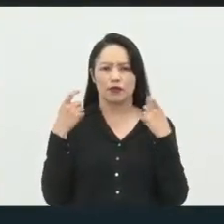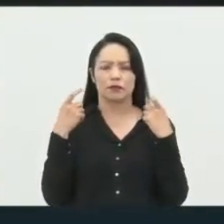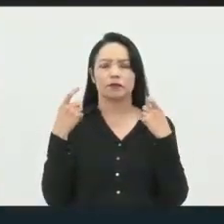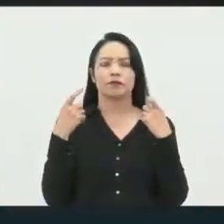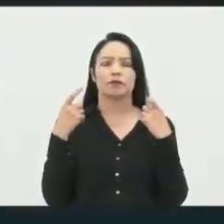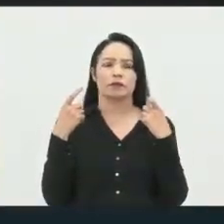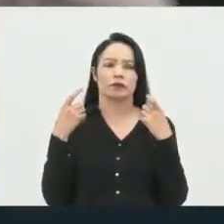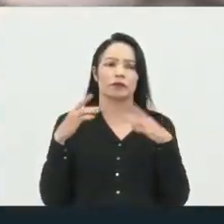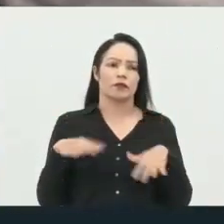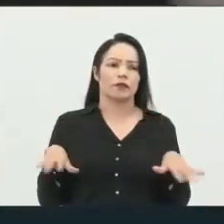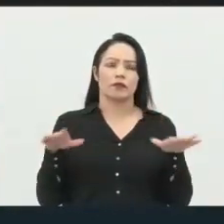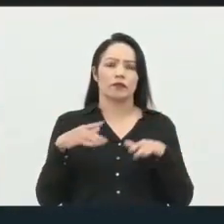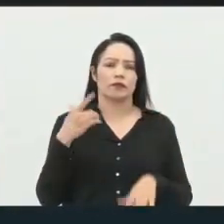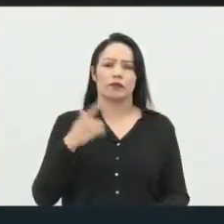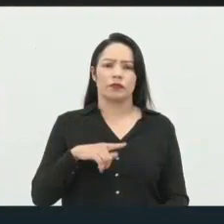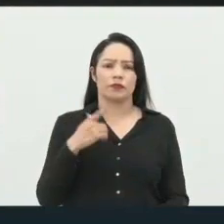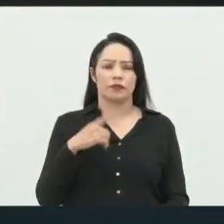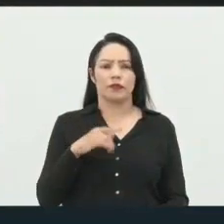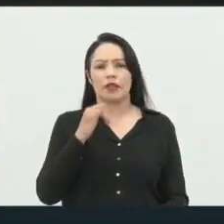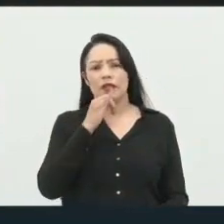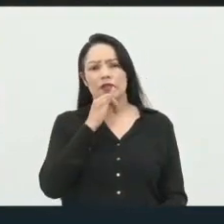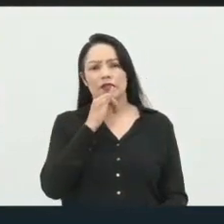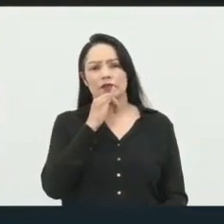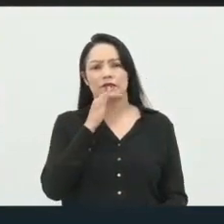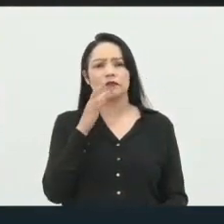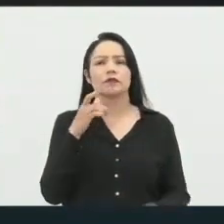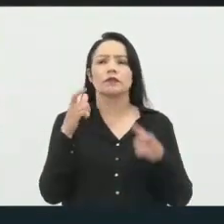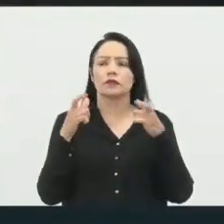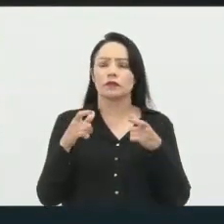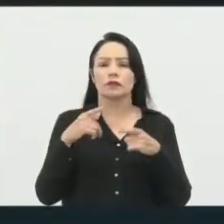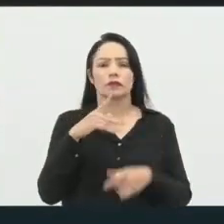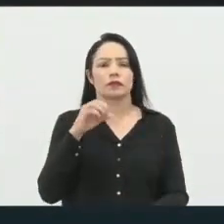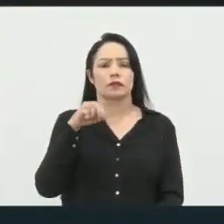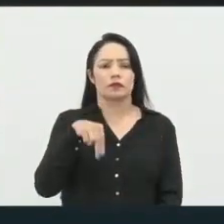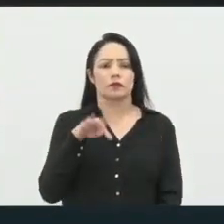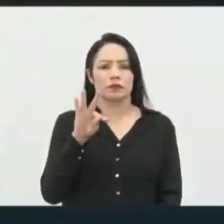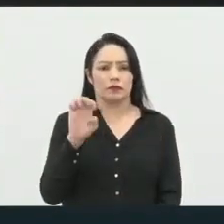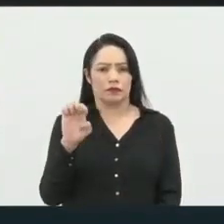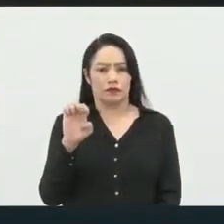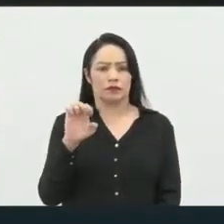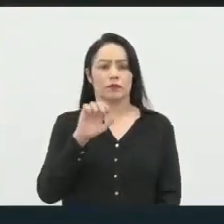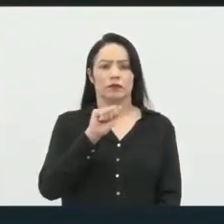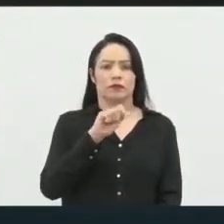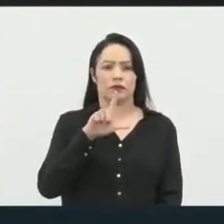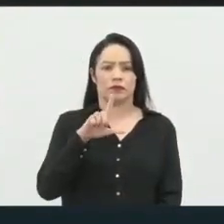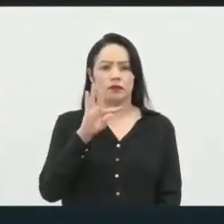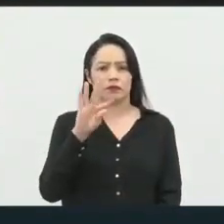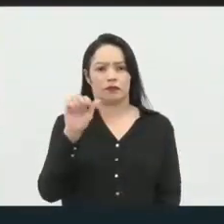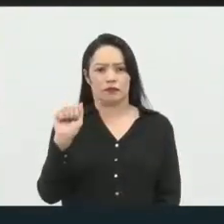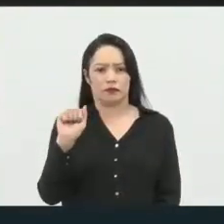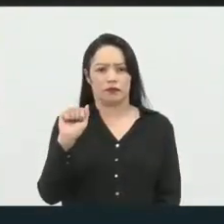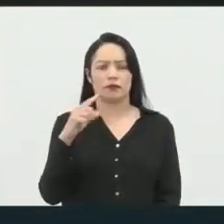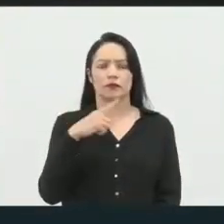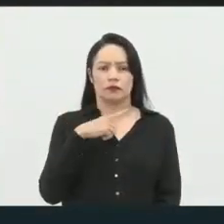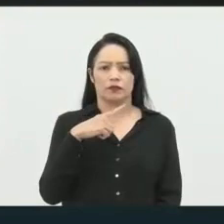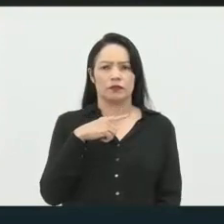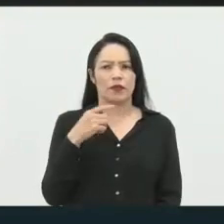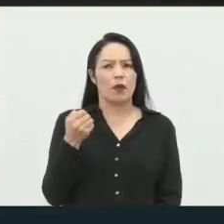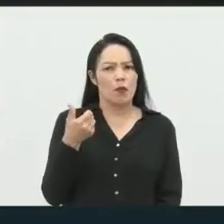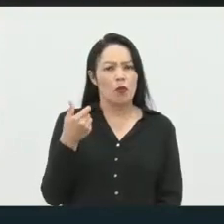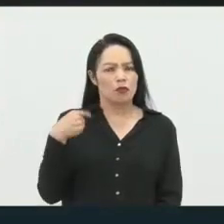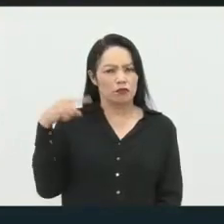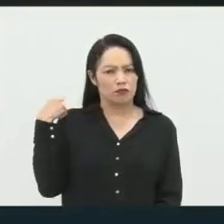a nós não teríamos por exemplo aquela área lá na região do Ponte Alta ocupa que foi ocupado até pouco tempo atrás pela